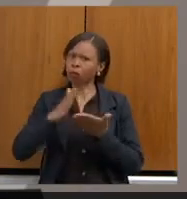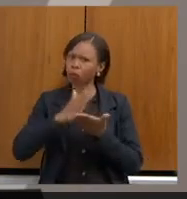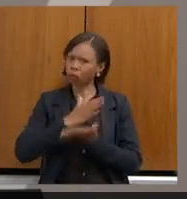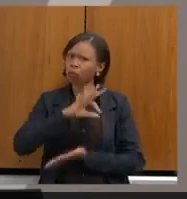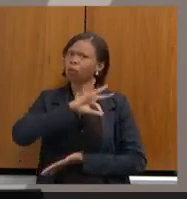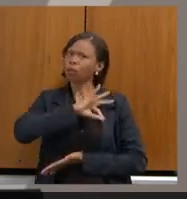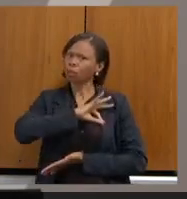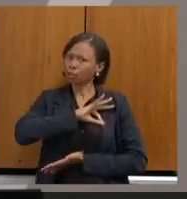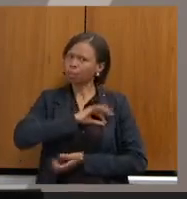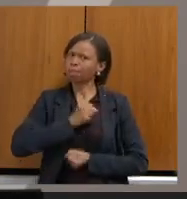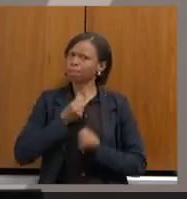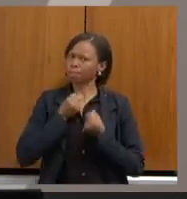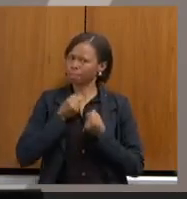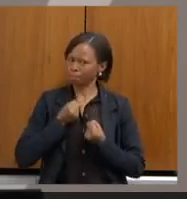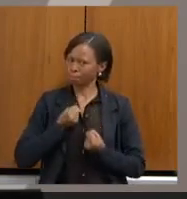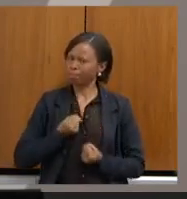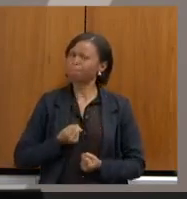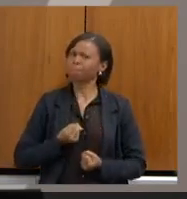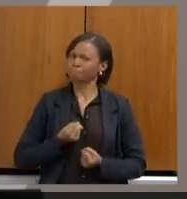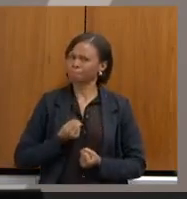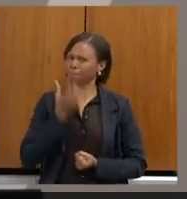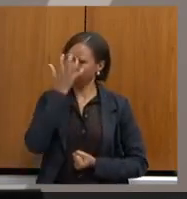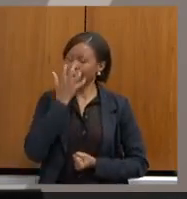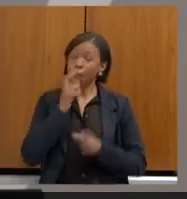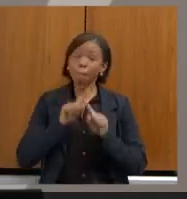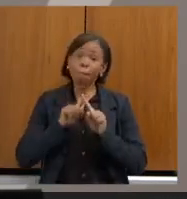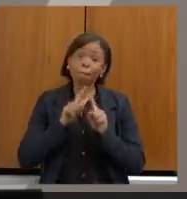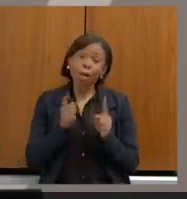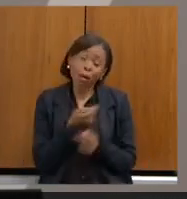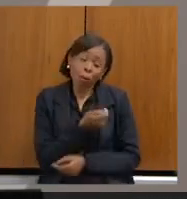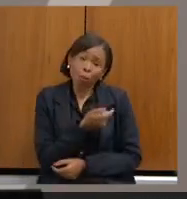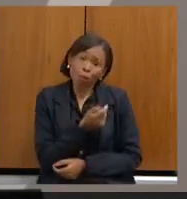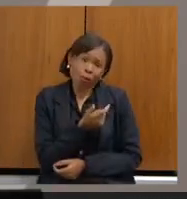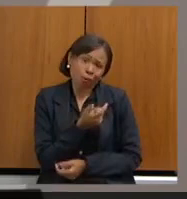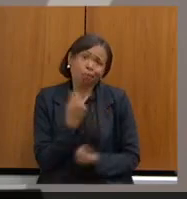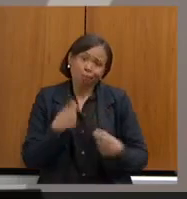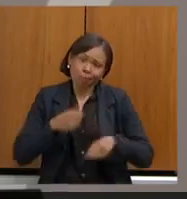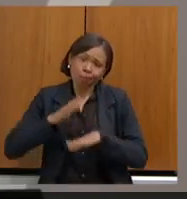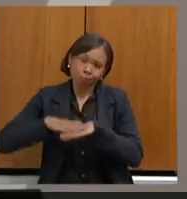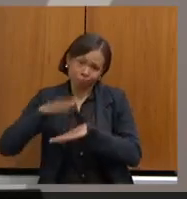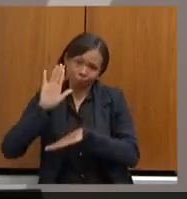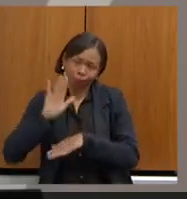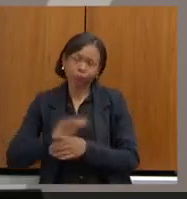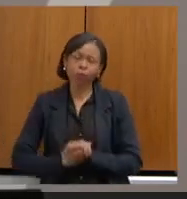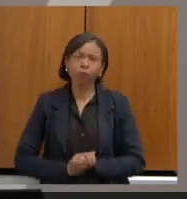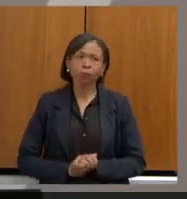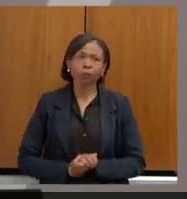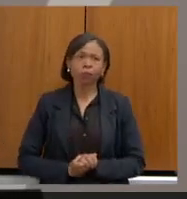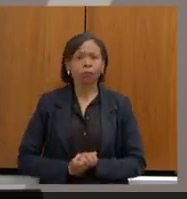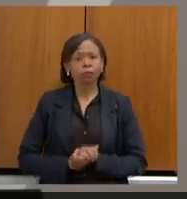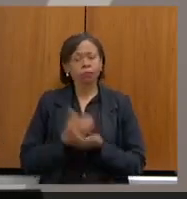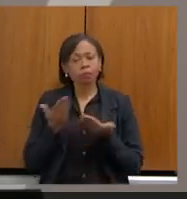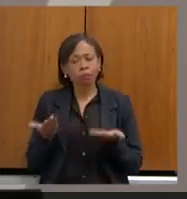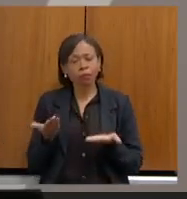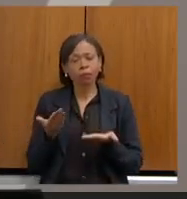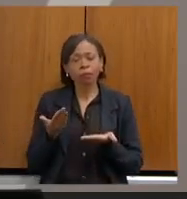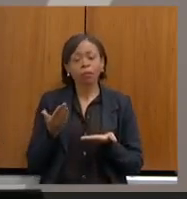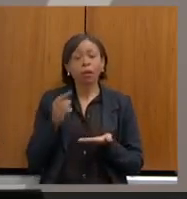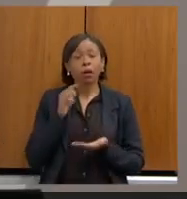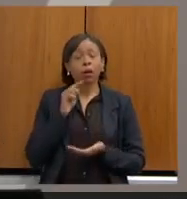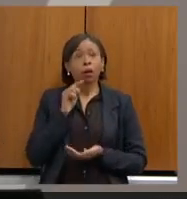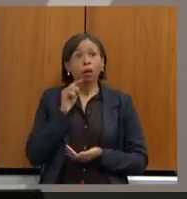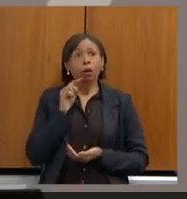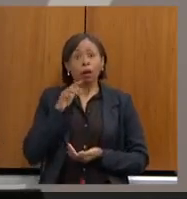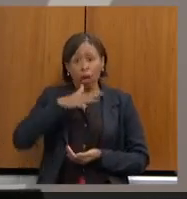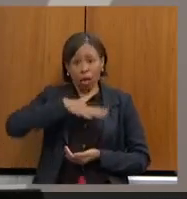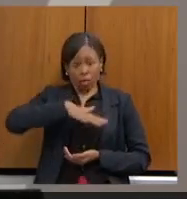mas pouco precisamos mais e alisa o secretário a nossa